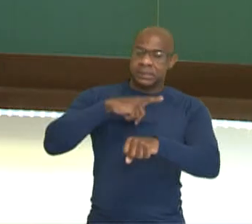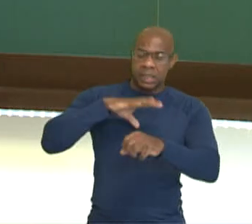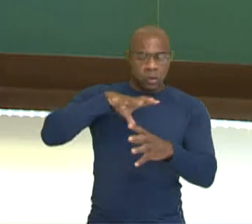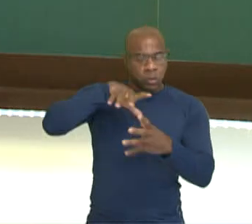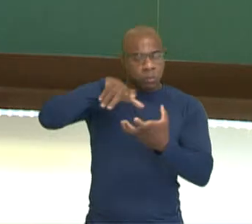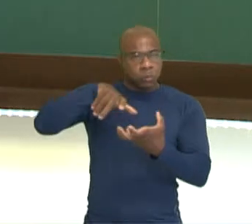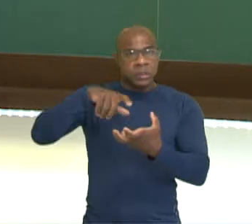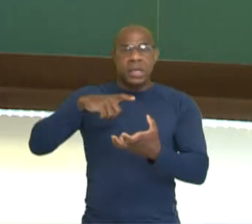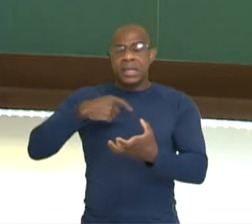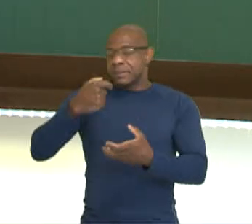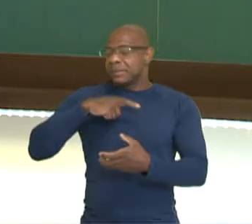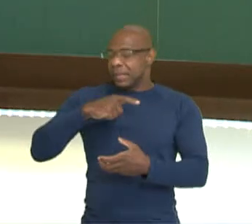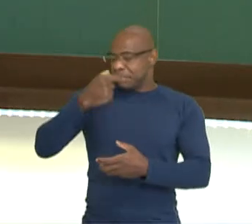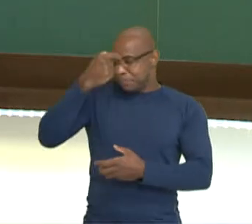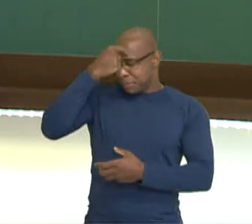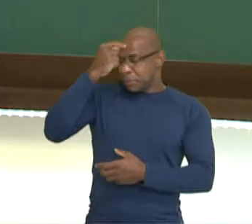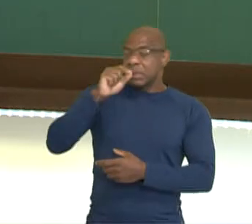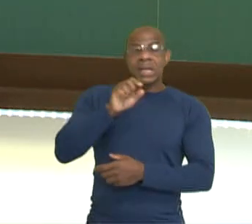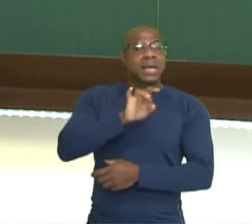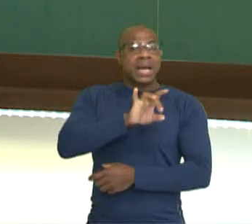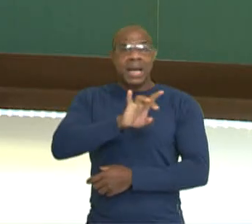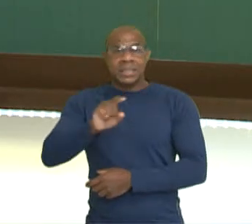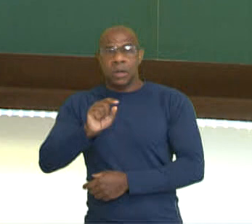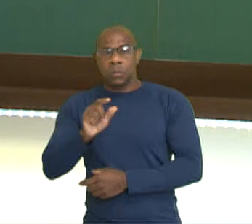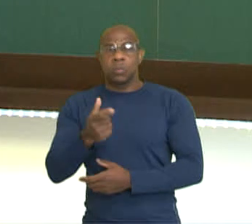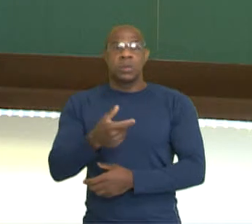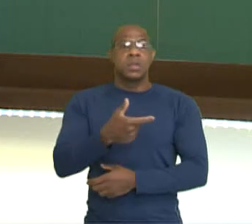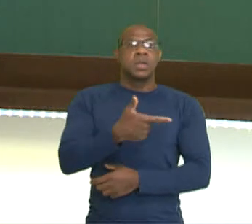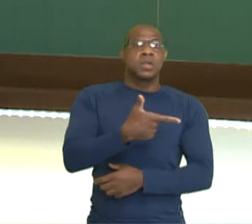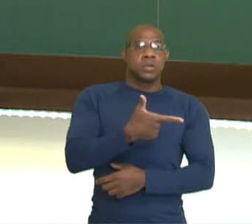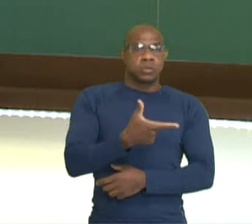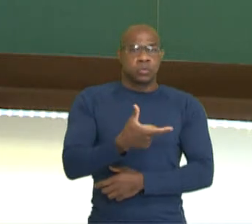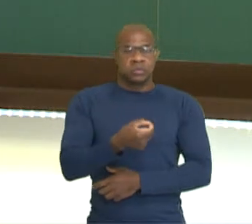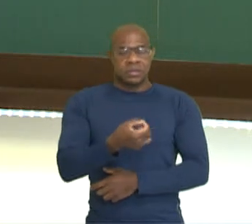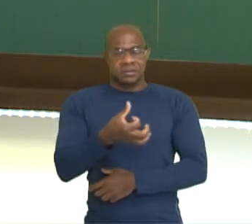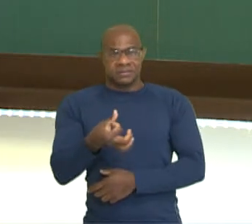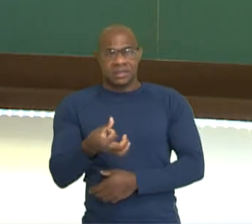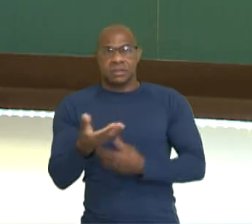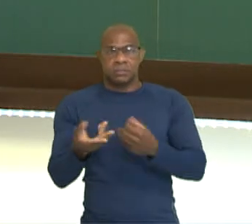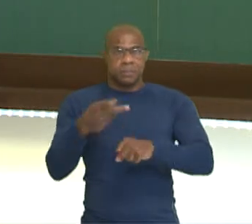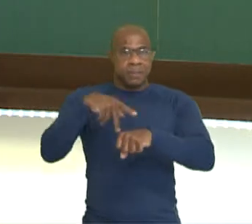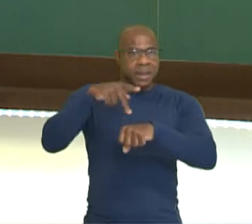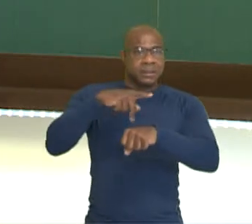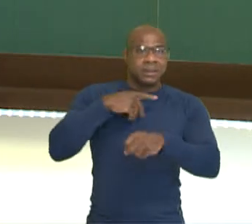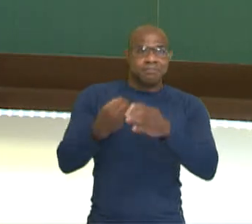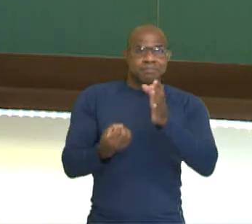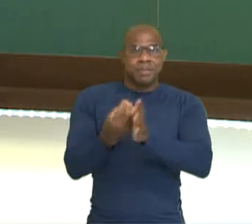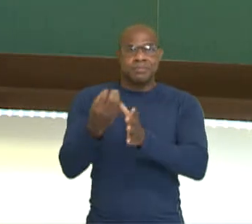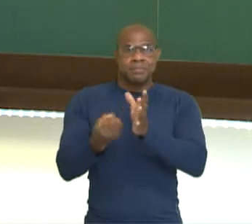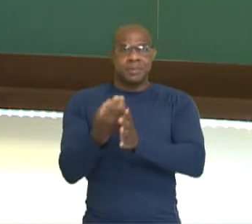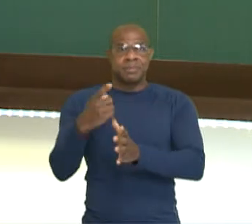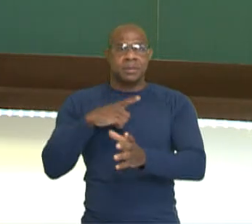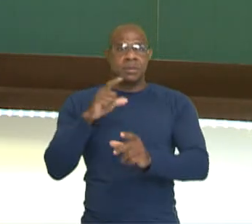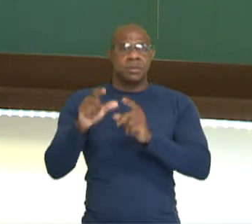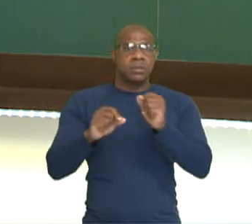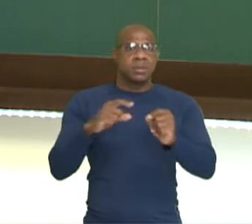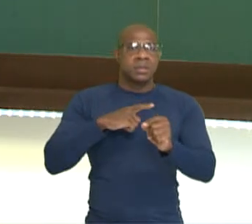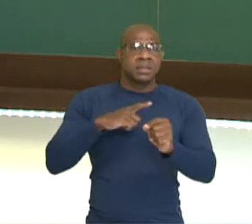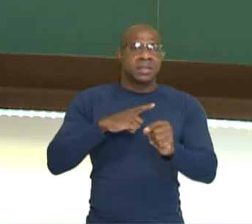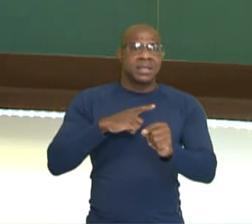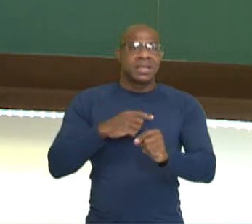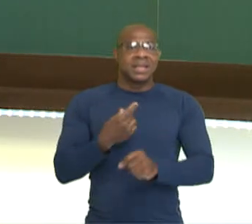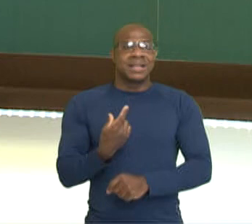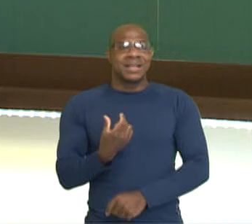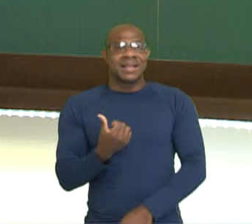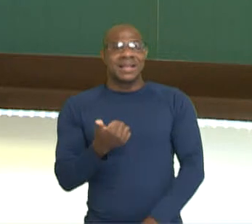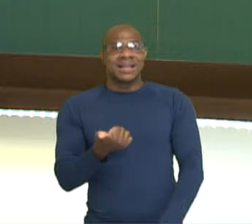ter a ciência de que cada um, mesmo os 206 existentes hoje, mesmo dentro dessa situação,